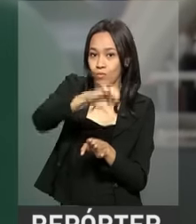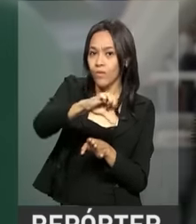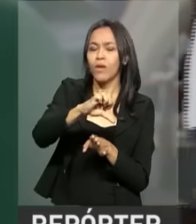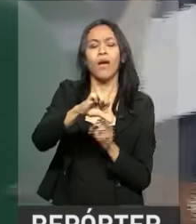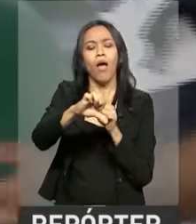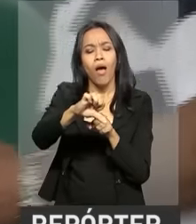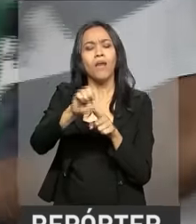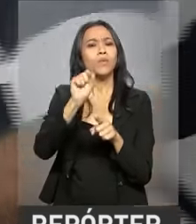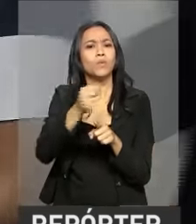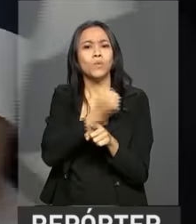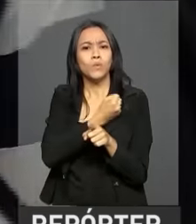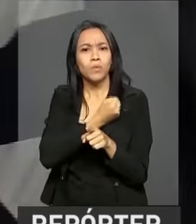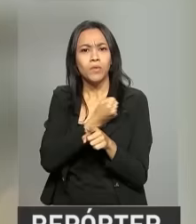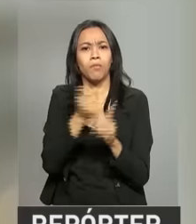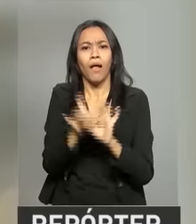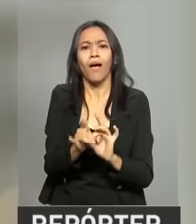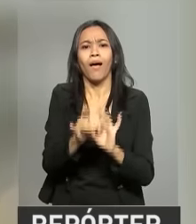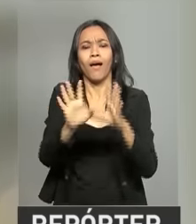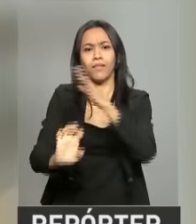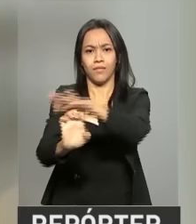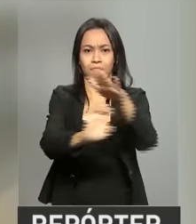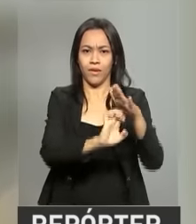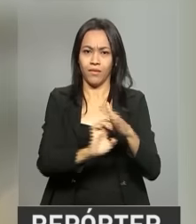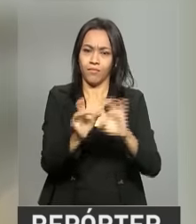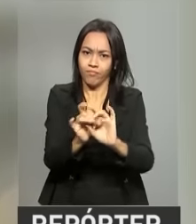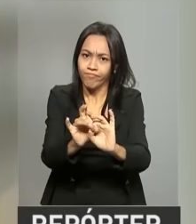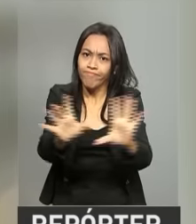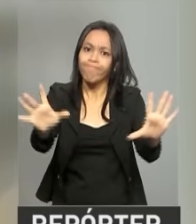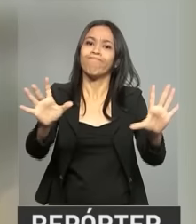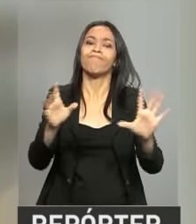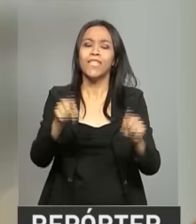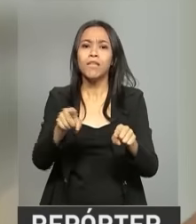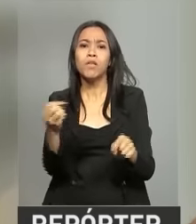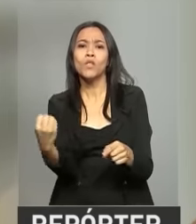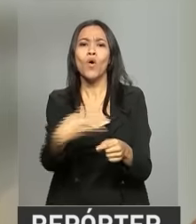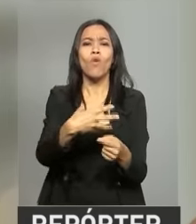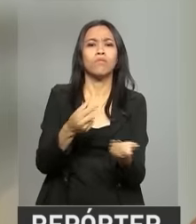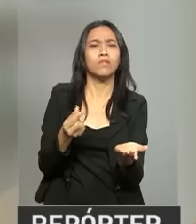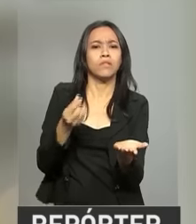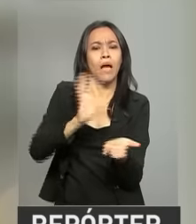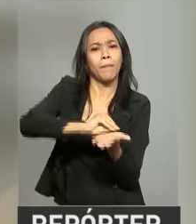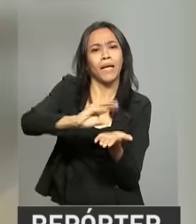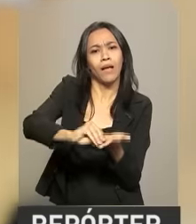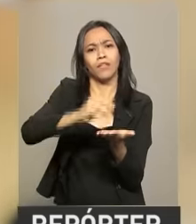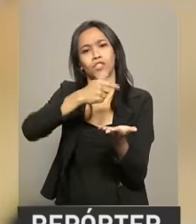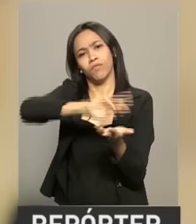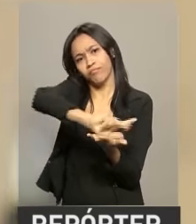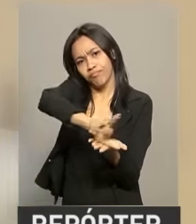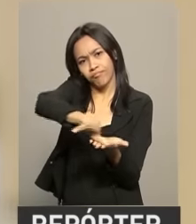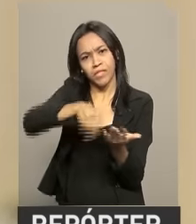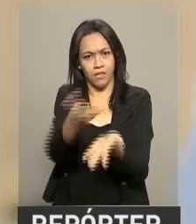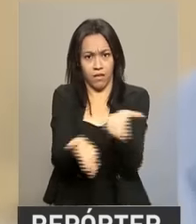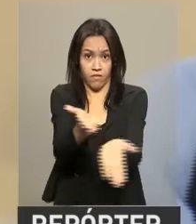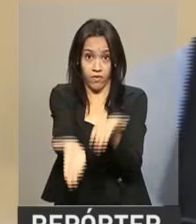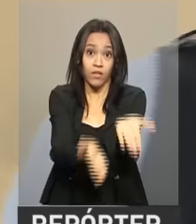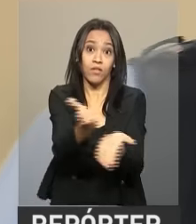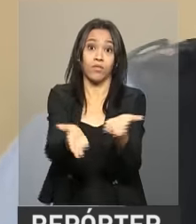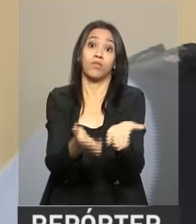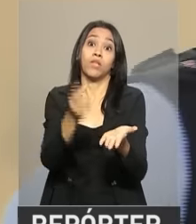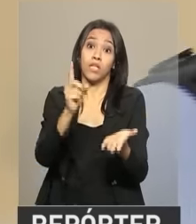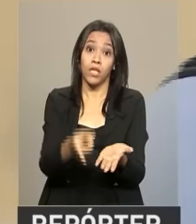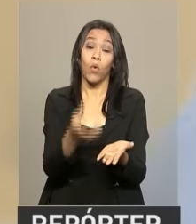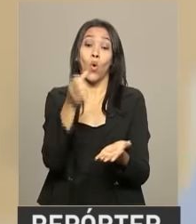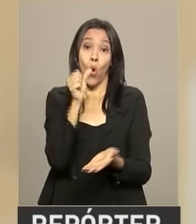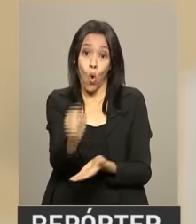disponibilidade de números na telefonia celular e também para novas aplicações e serviços por enquanto as ligações marcadas com